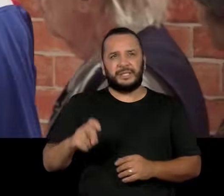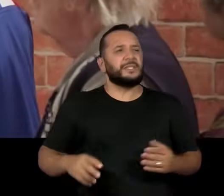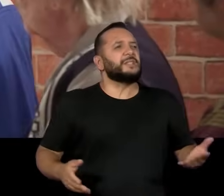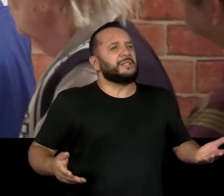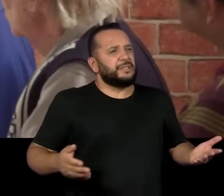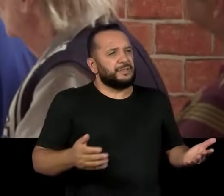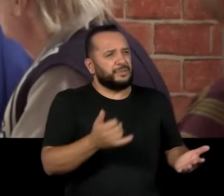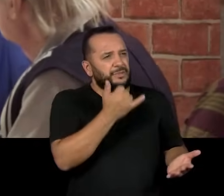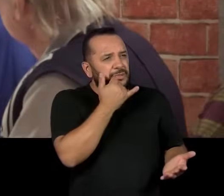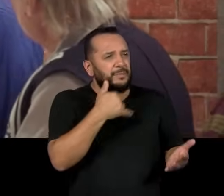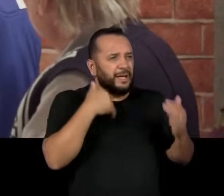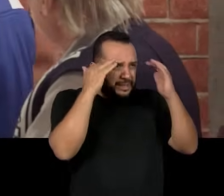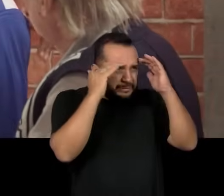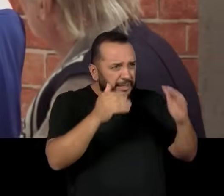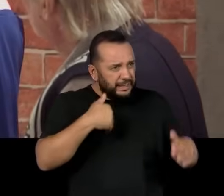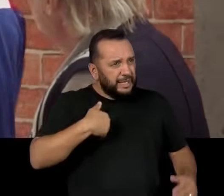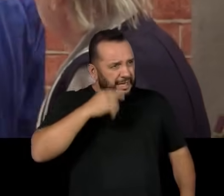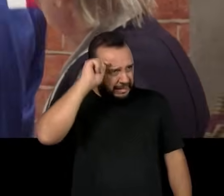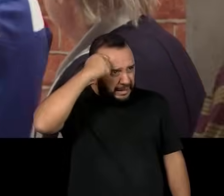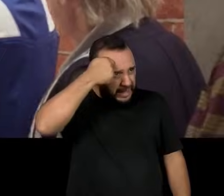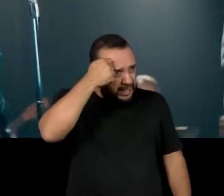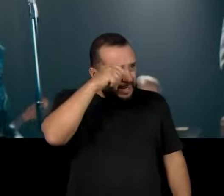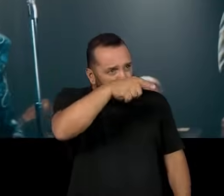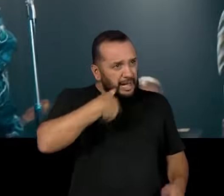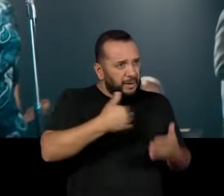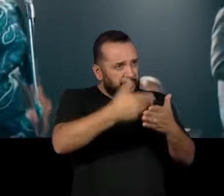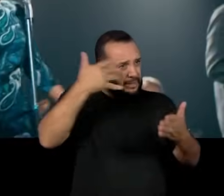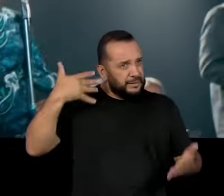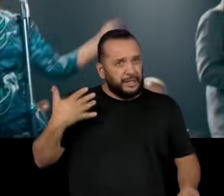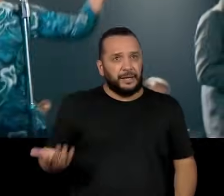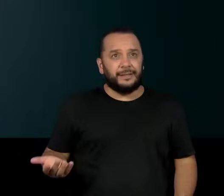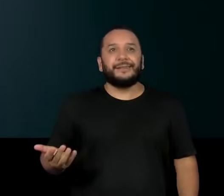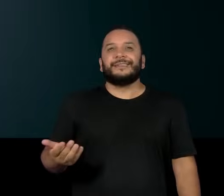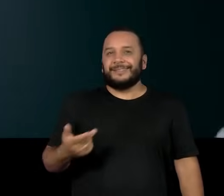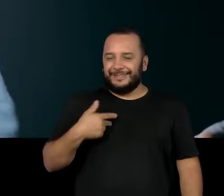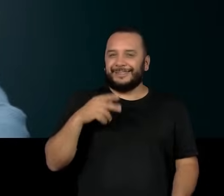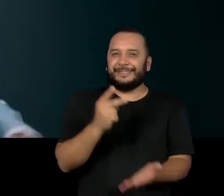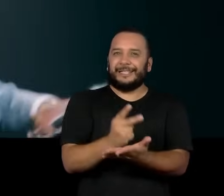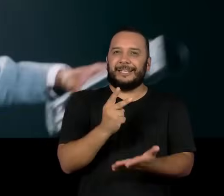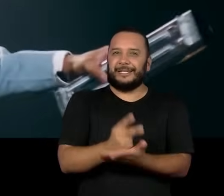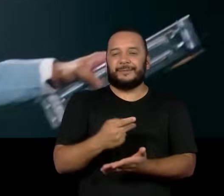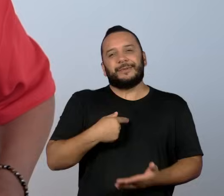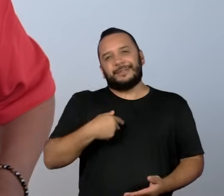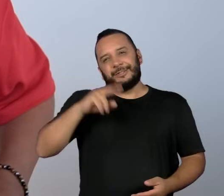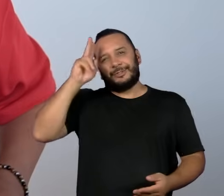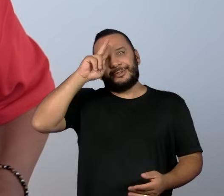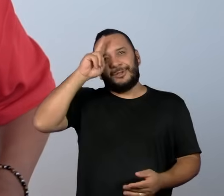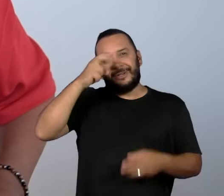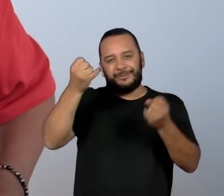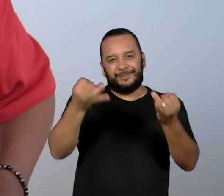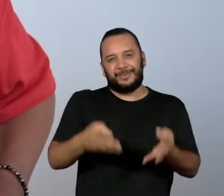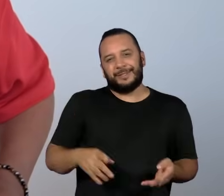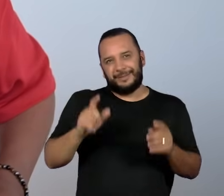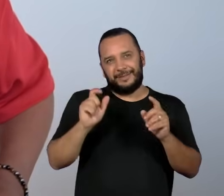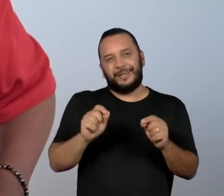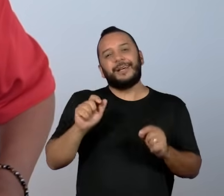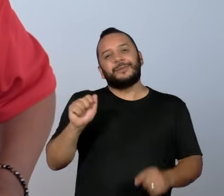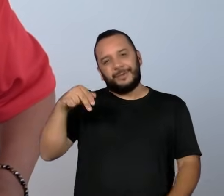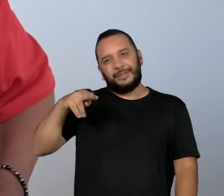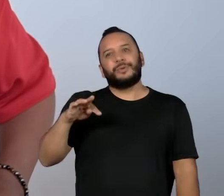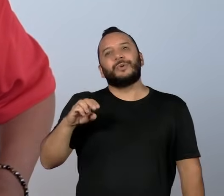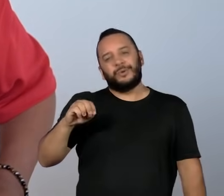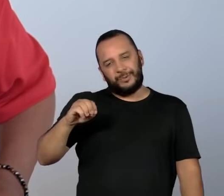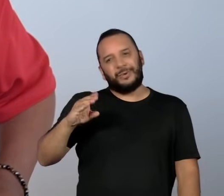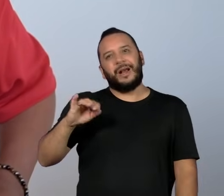respeito, senhor, Negão é o seu Passades! É bom a gente sempre frisar que essa história é a história do Antônio Carlos